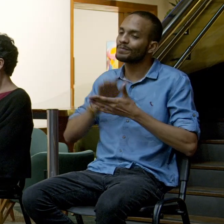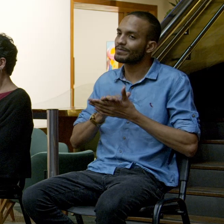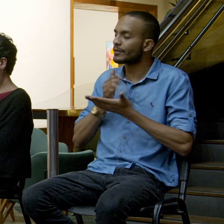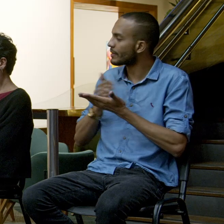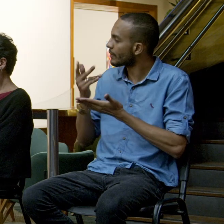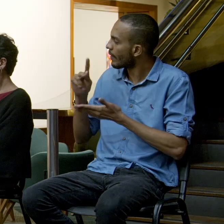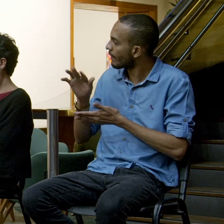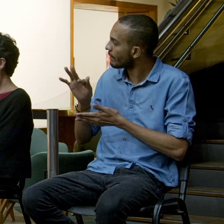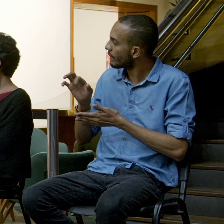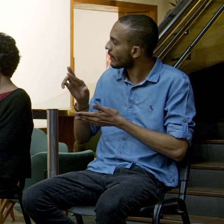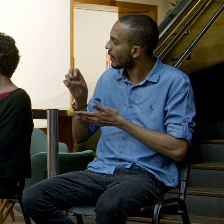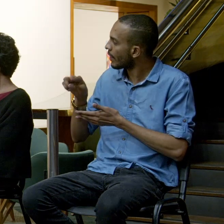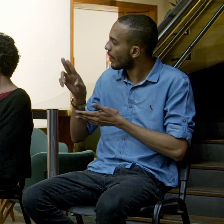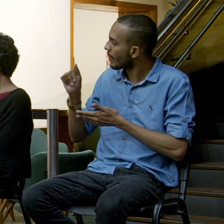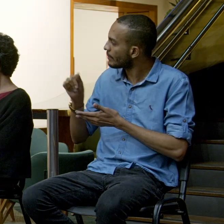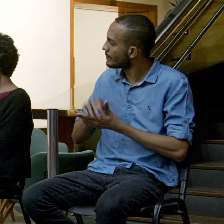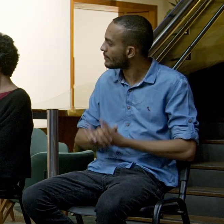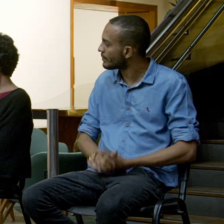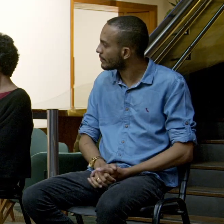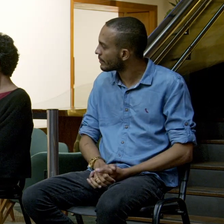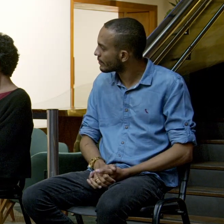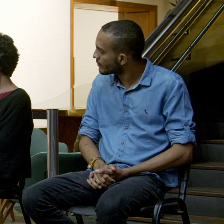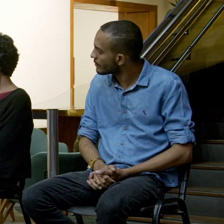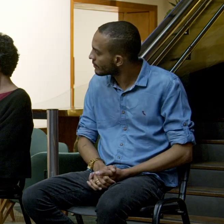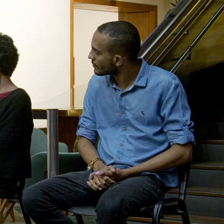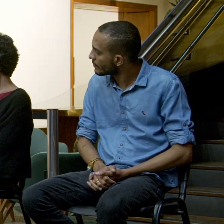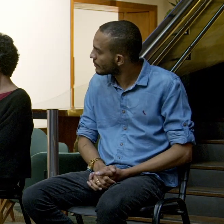com a Fernanda, por favor.